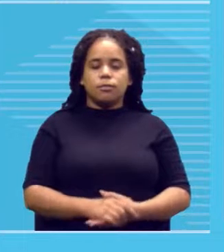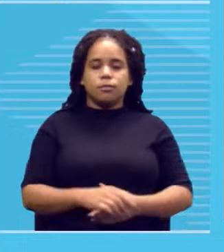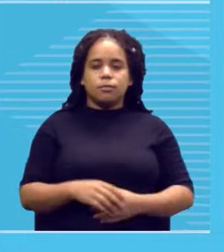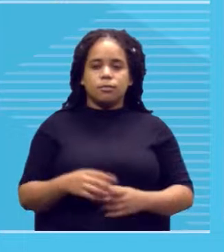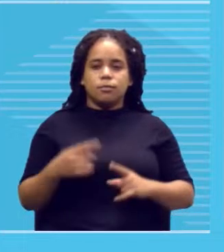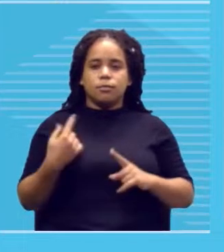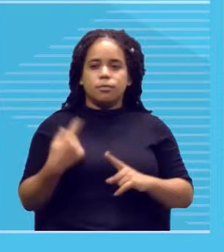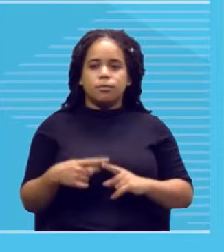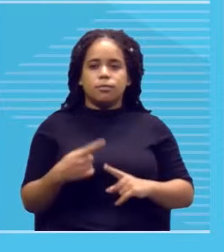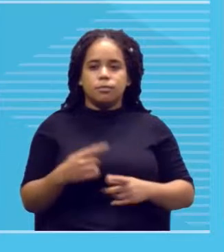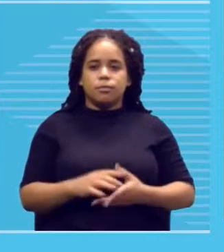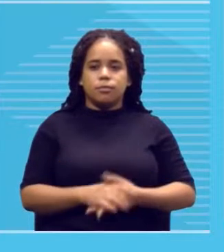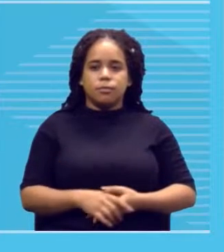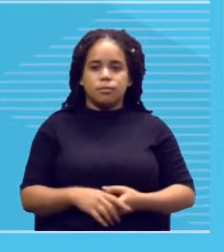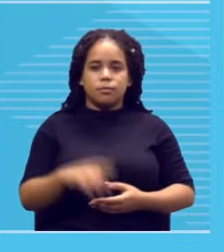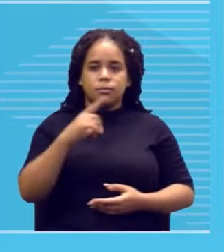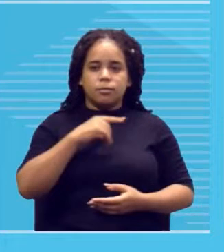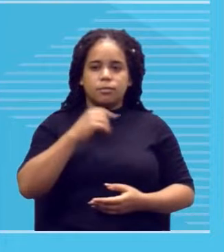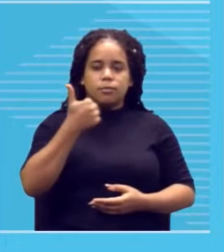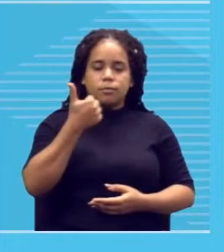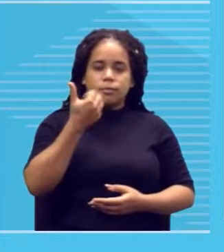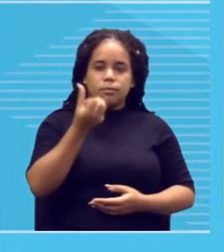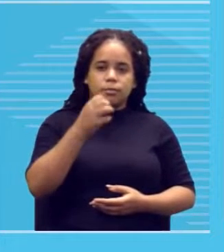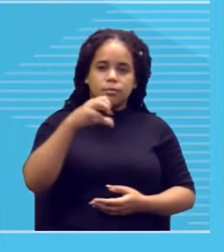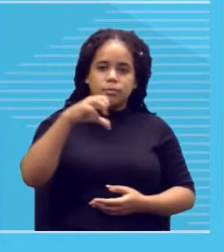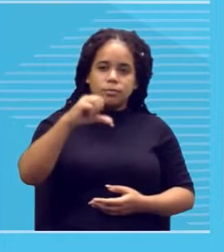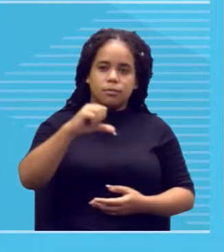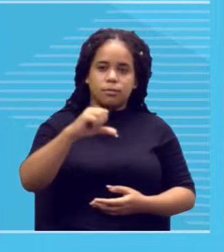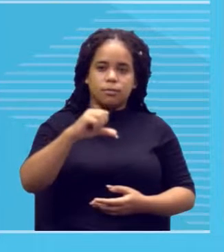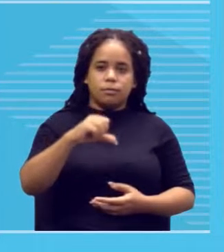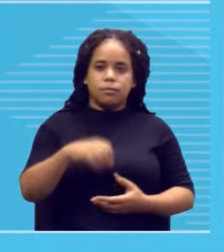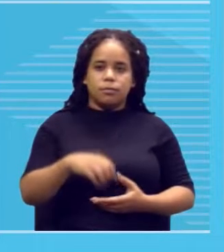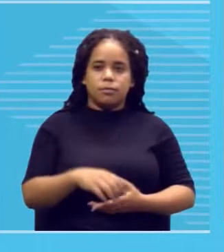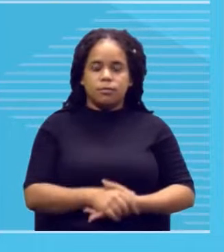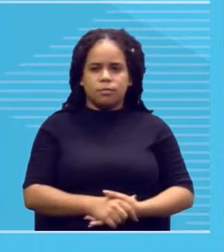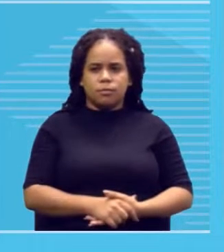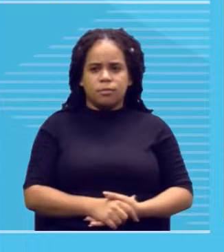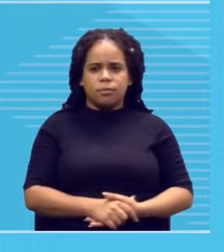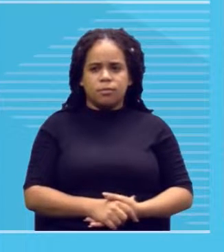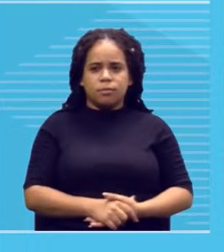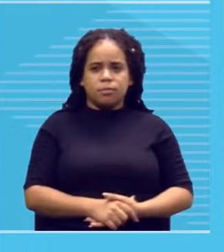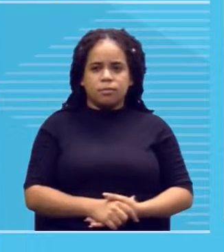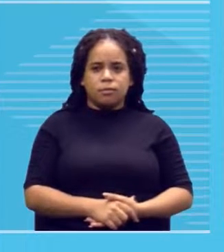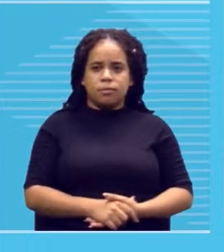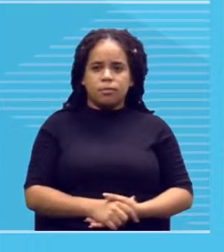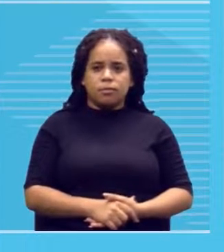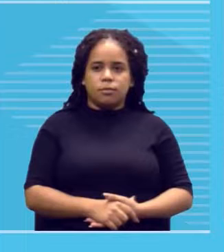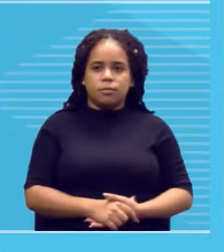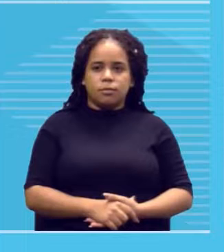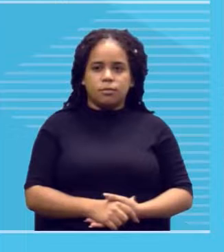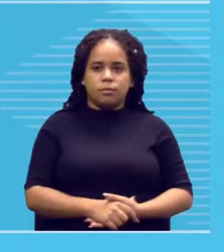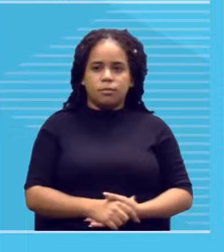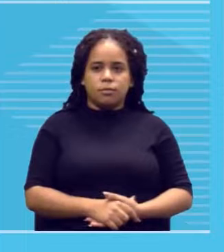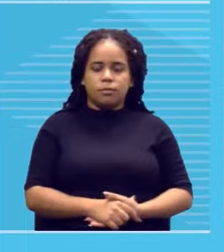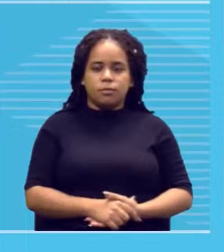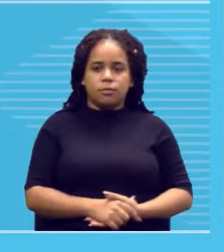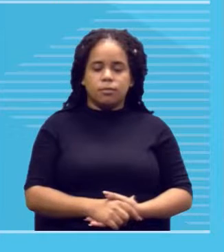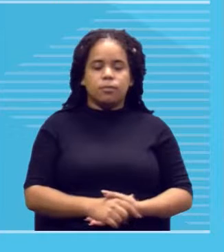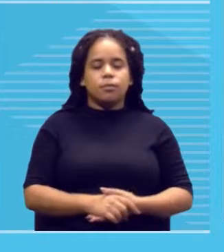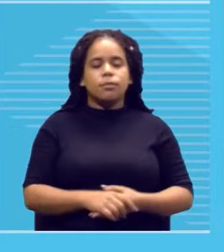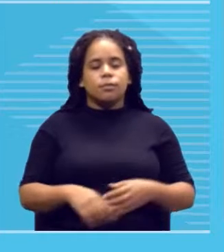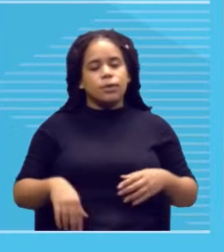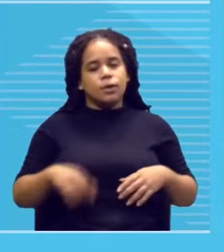169 ou 13 centímetros quadrados tá raiz de 169 que é